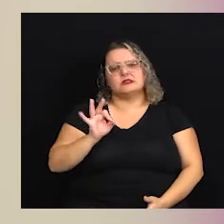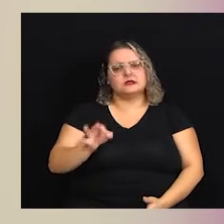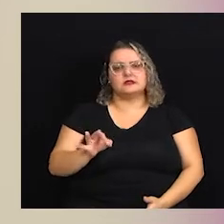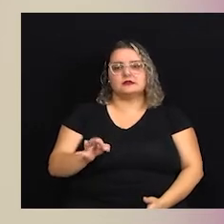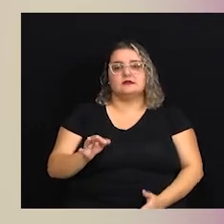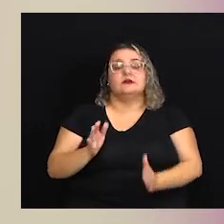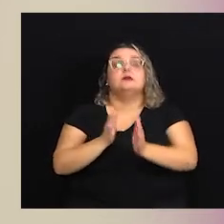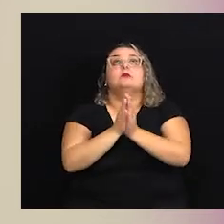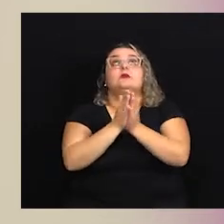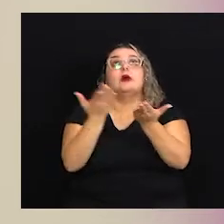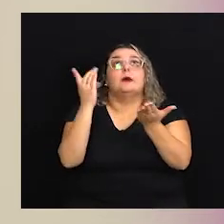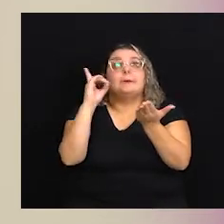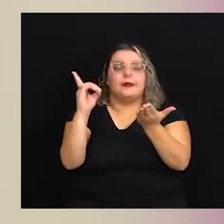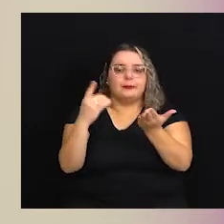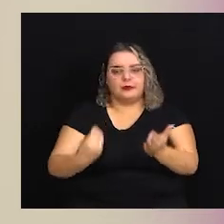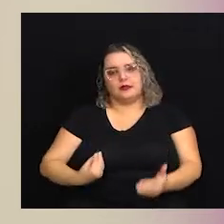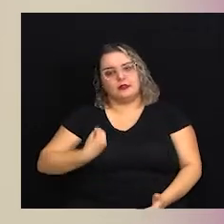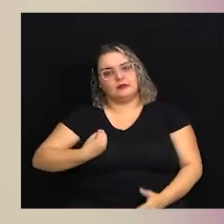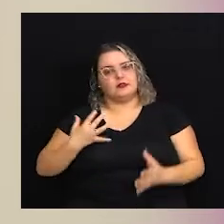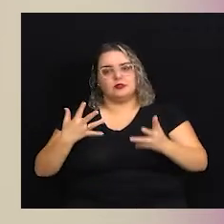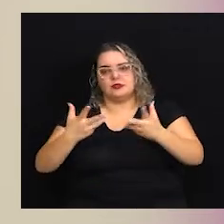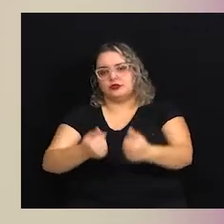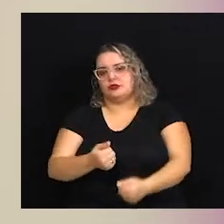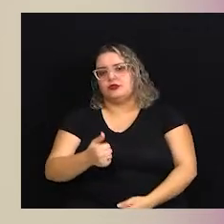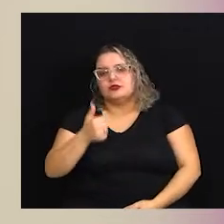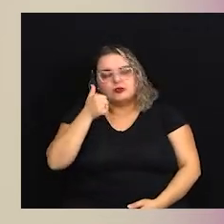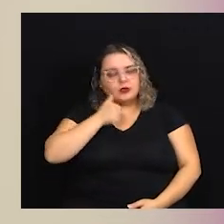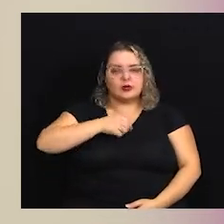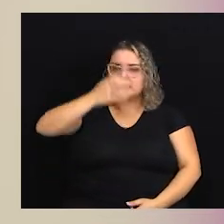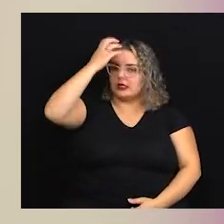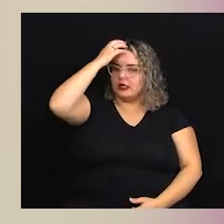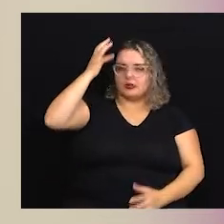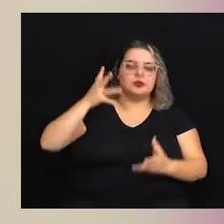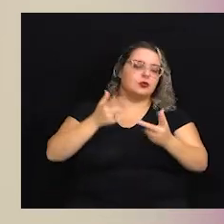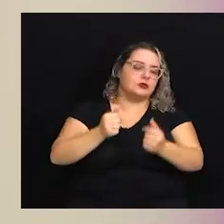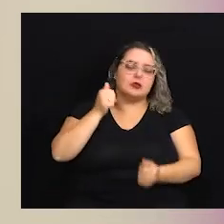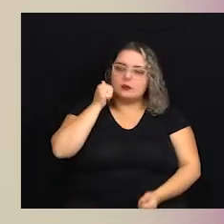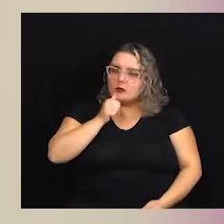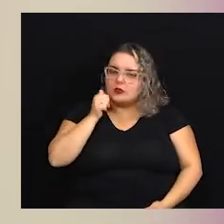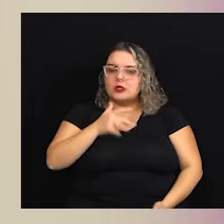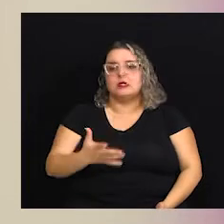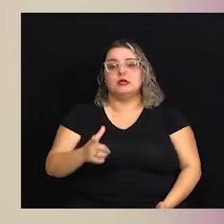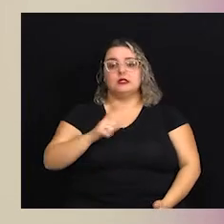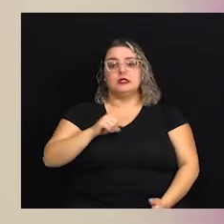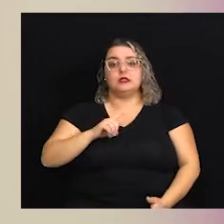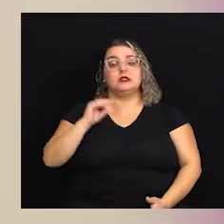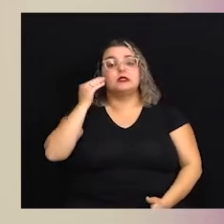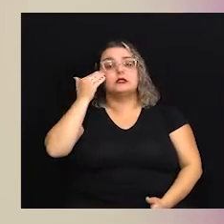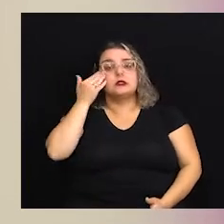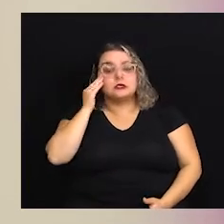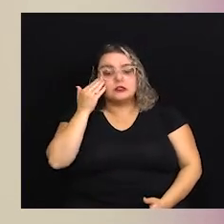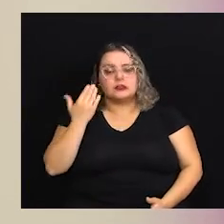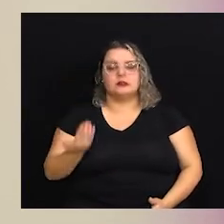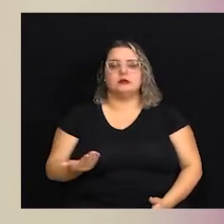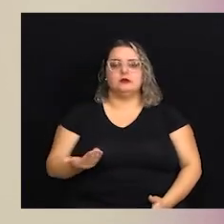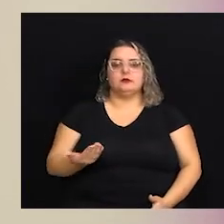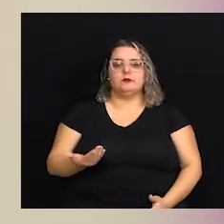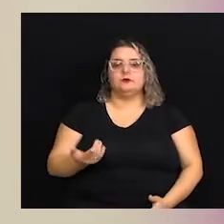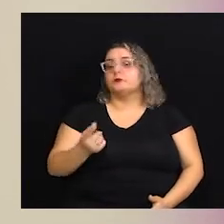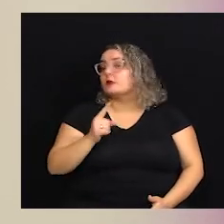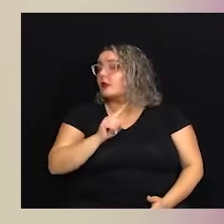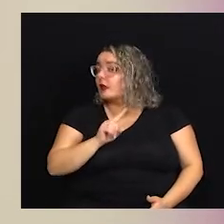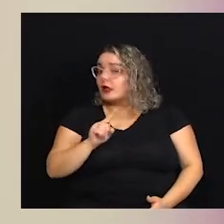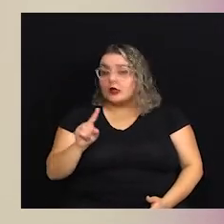livro eu tenho certeza que vai ser uma bíblia na vida de toda rainha, de toda mulher, para que ela tenha que entender uma